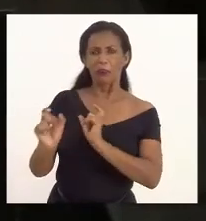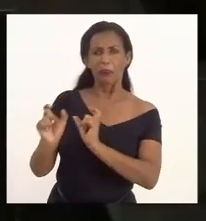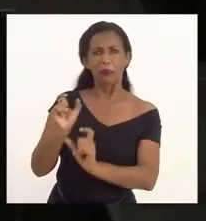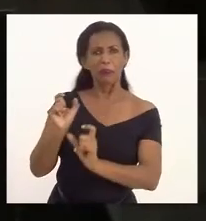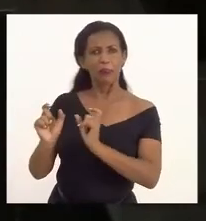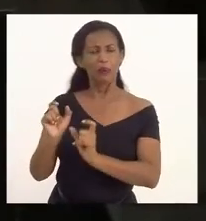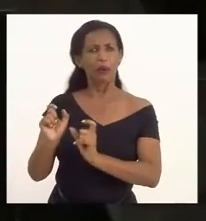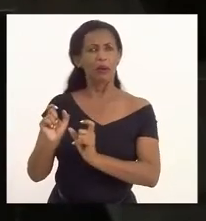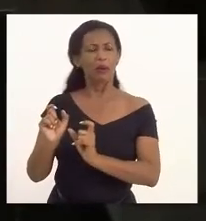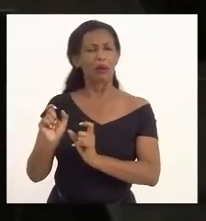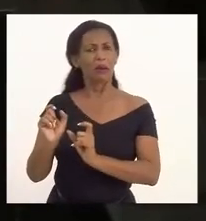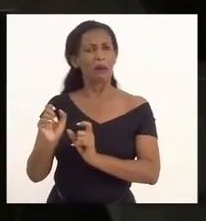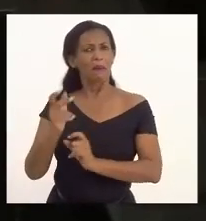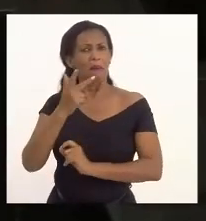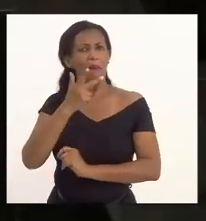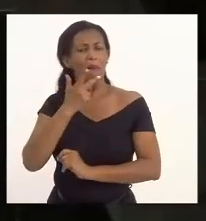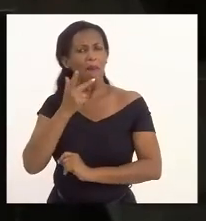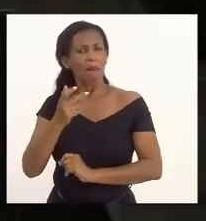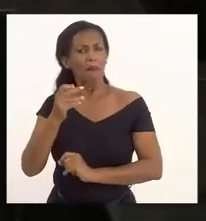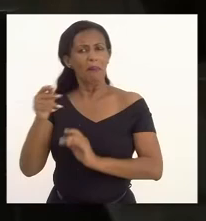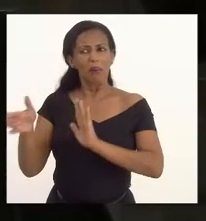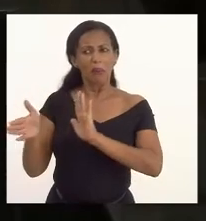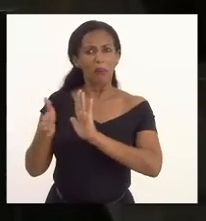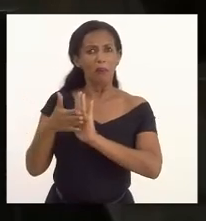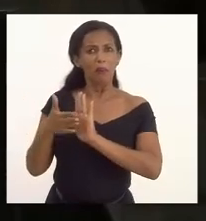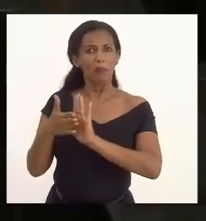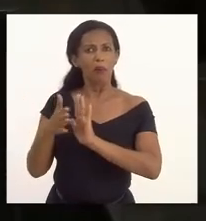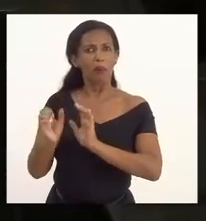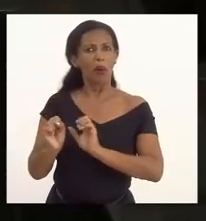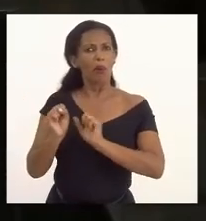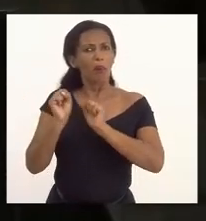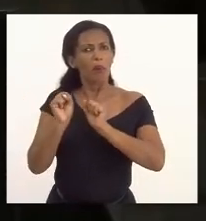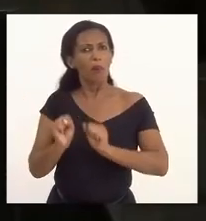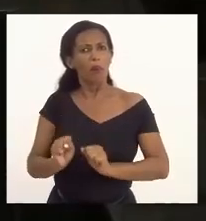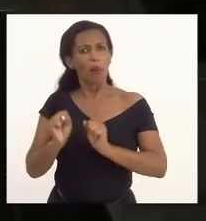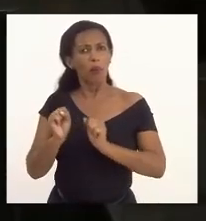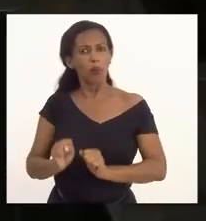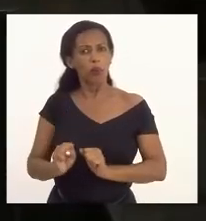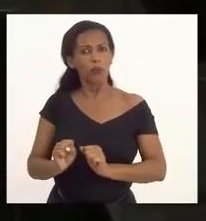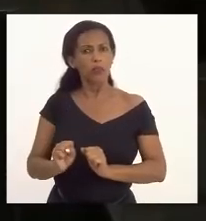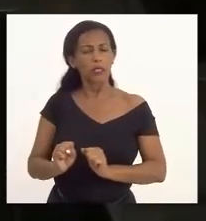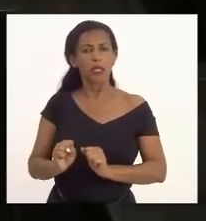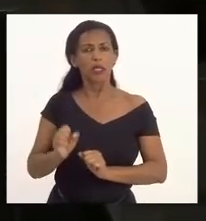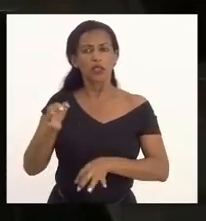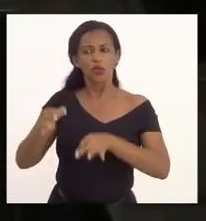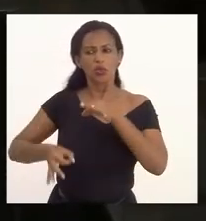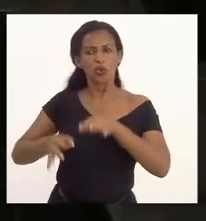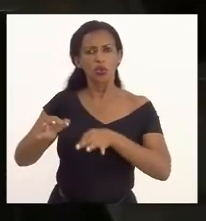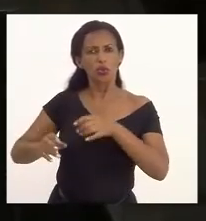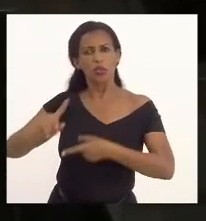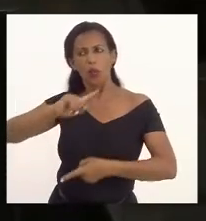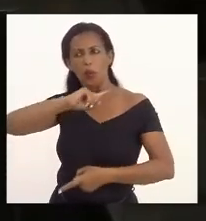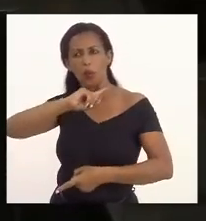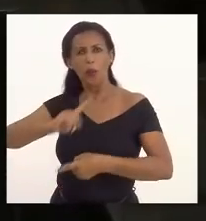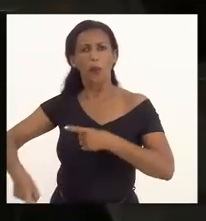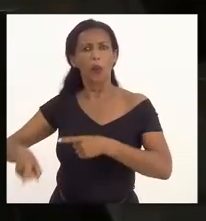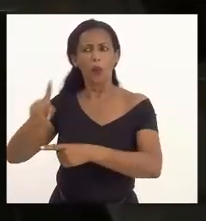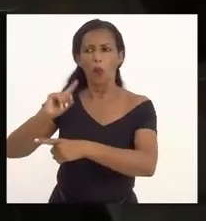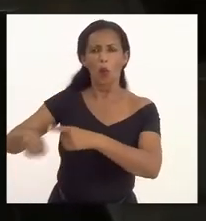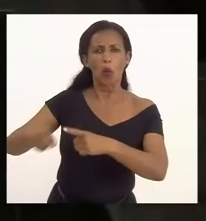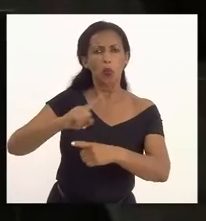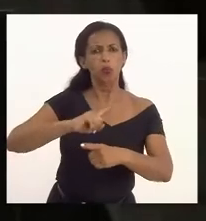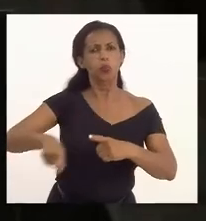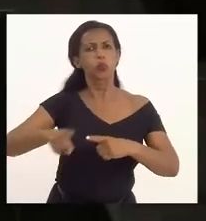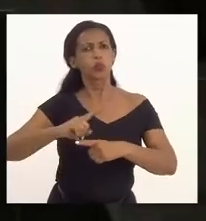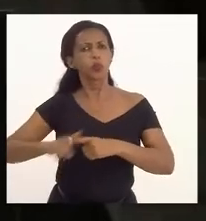de maneira devida, precisa, pelo próprio Poder Judiciário, que o impediu de exercer várias de suas